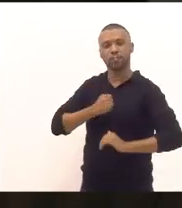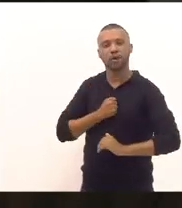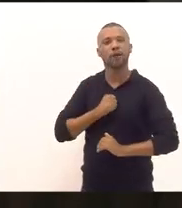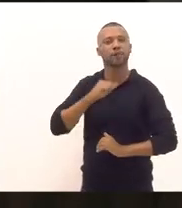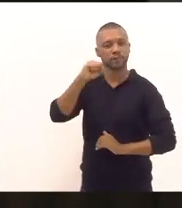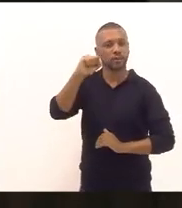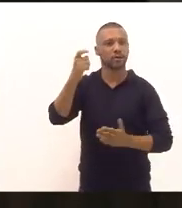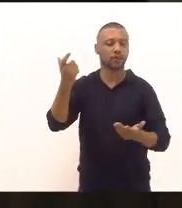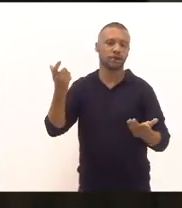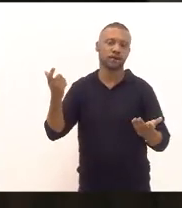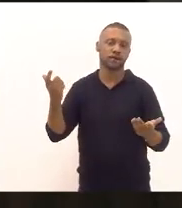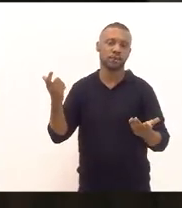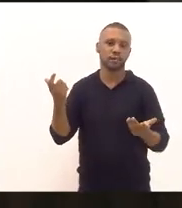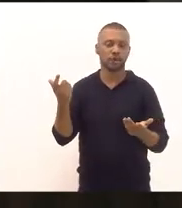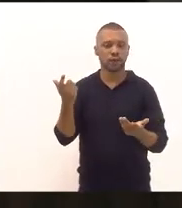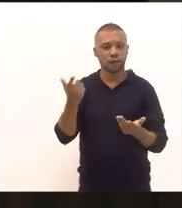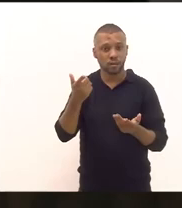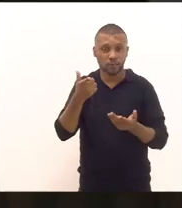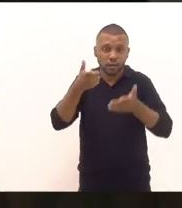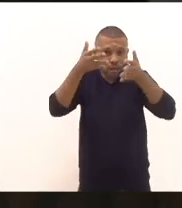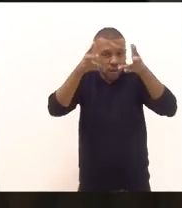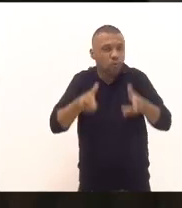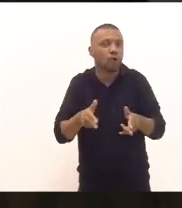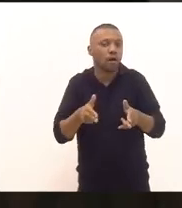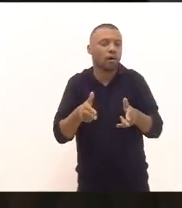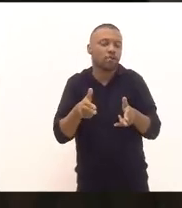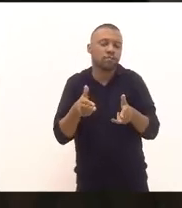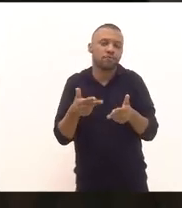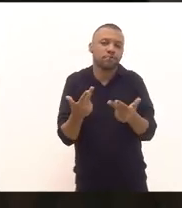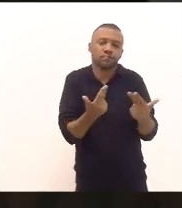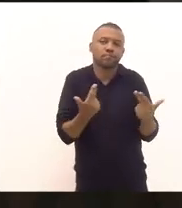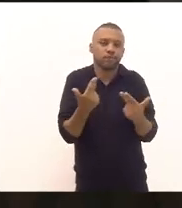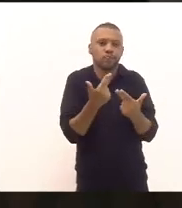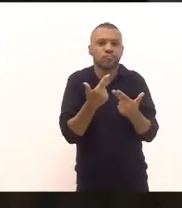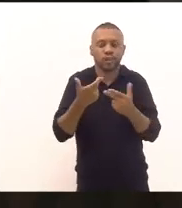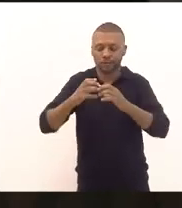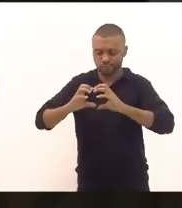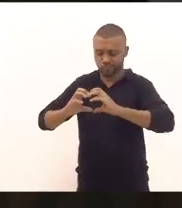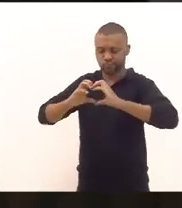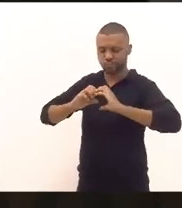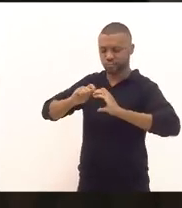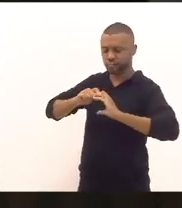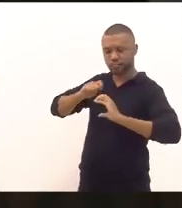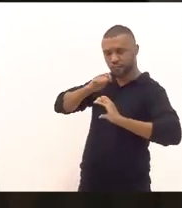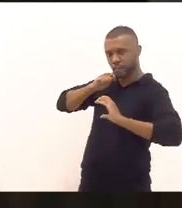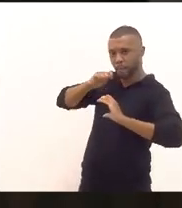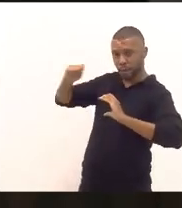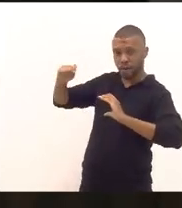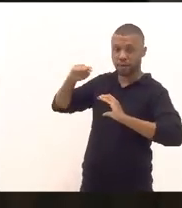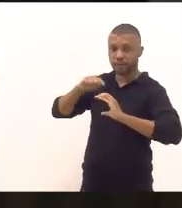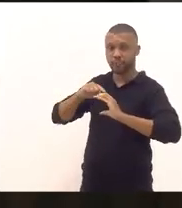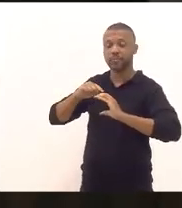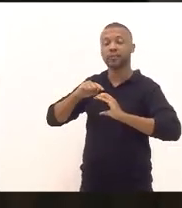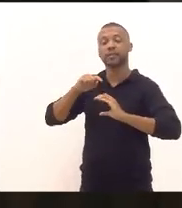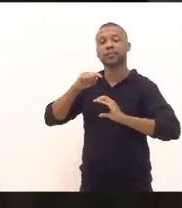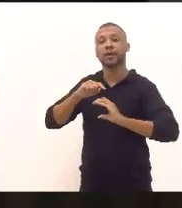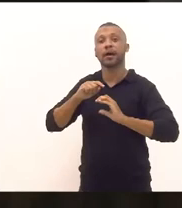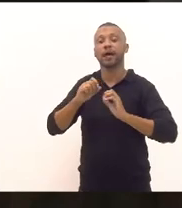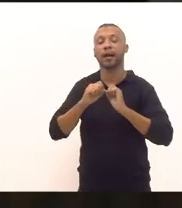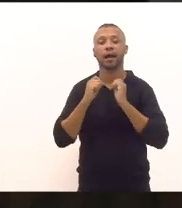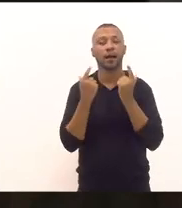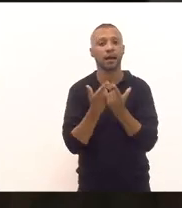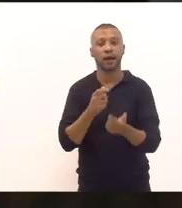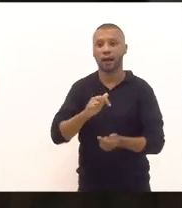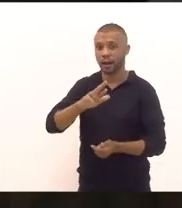Axé confiro dessa forma Paulinho a medalha Tiradentes da Assembleia Legislativa do Estado